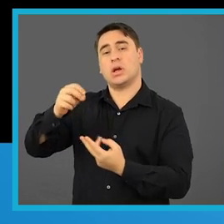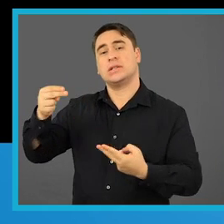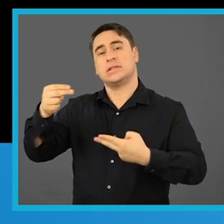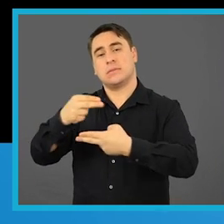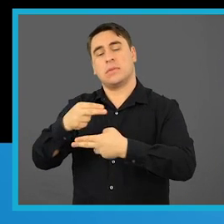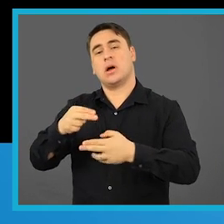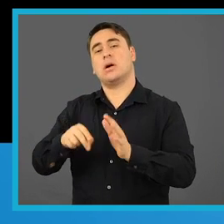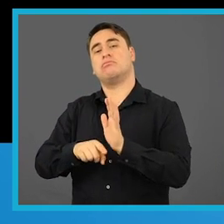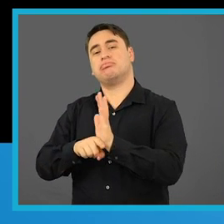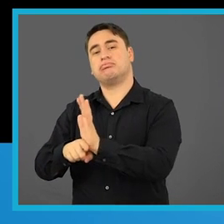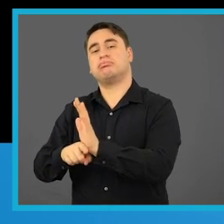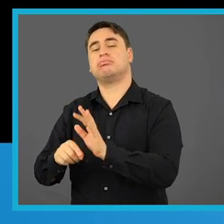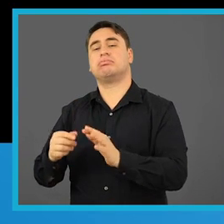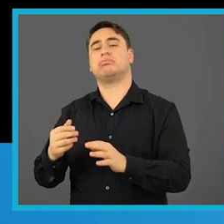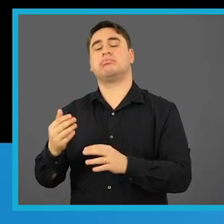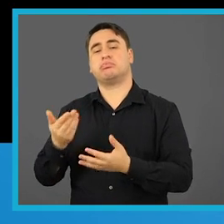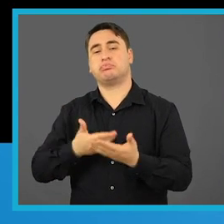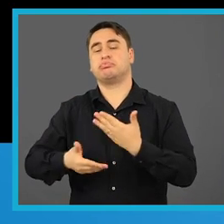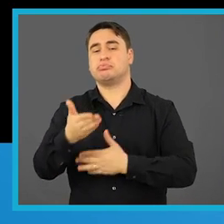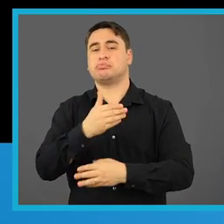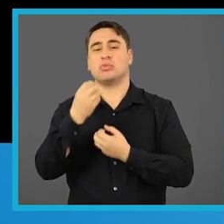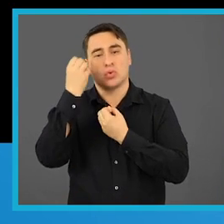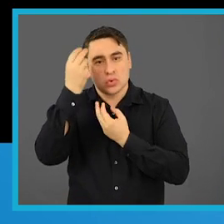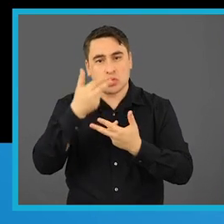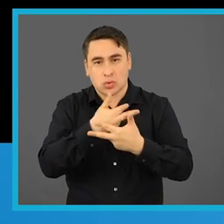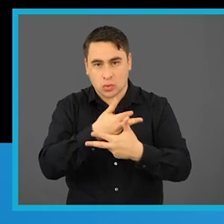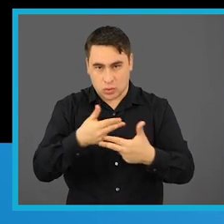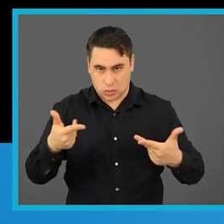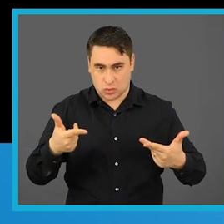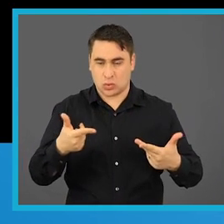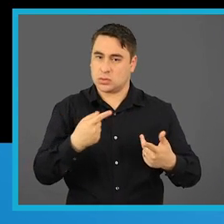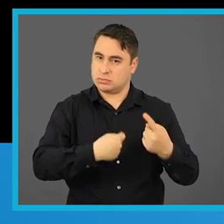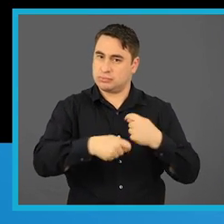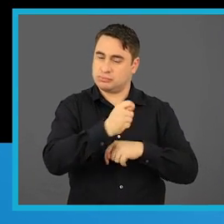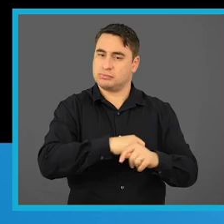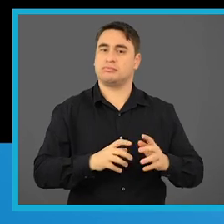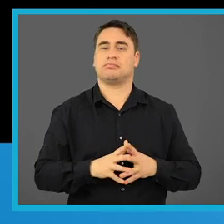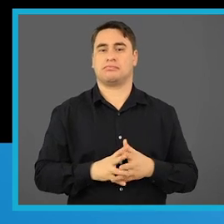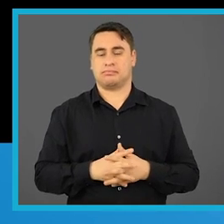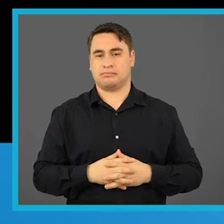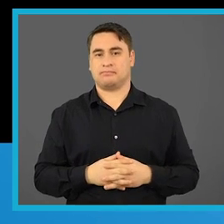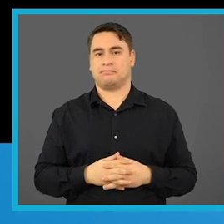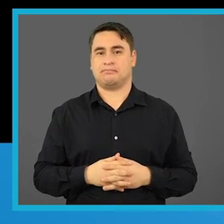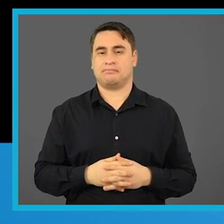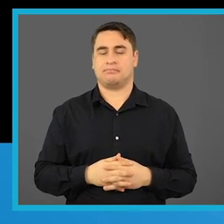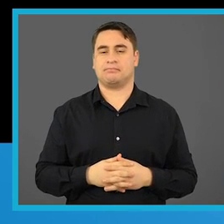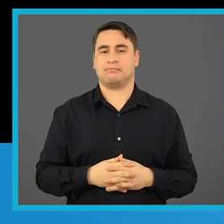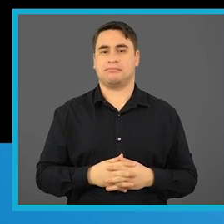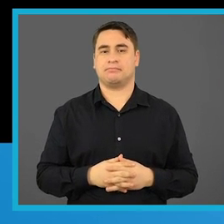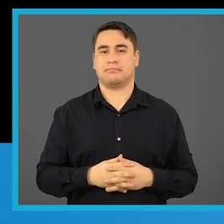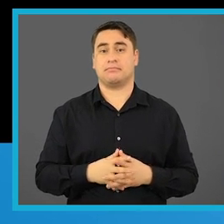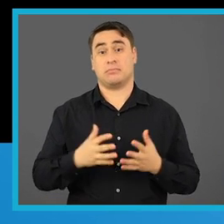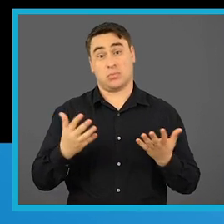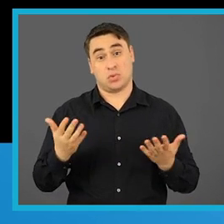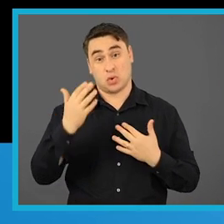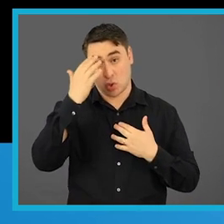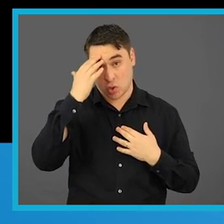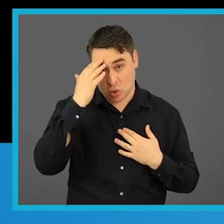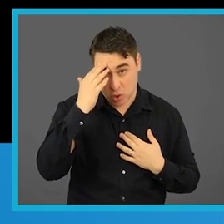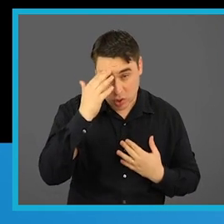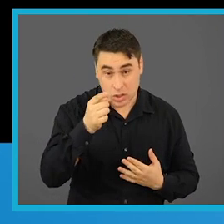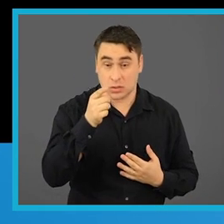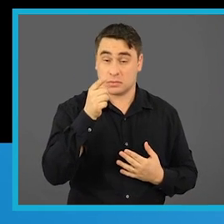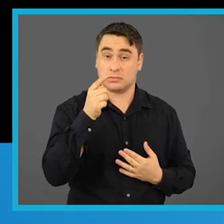o Sebrae mais próximo para orientações e interpretação das informações colocadas.